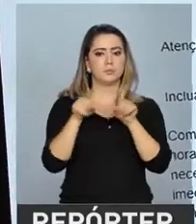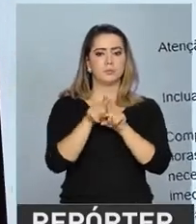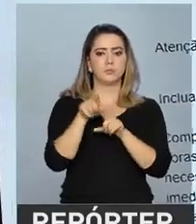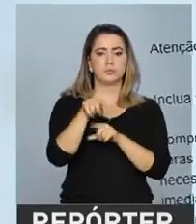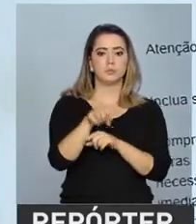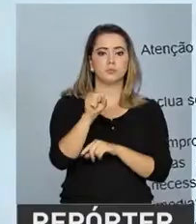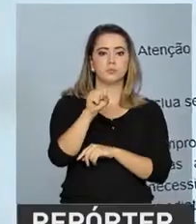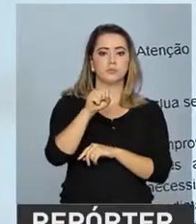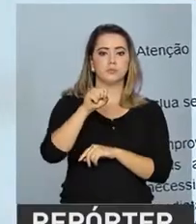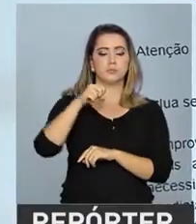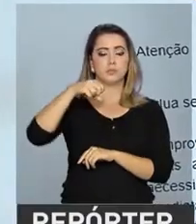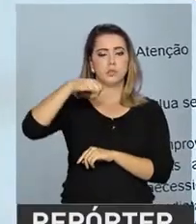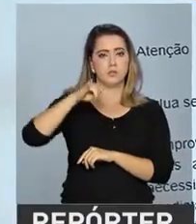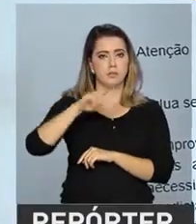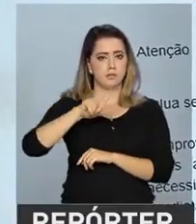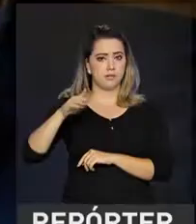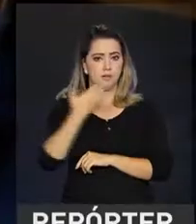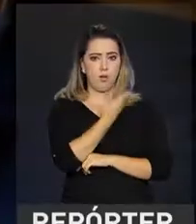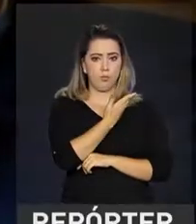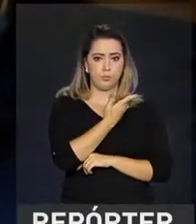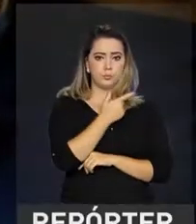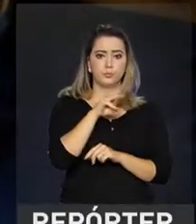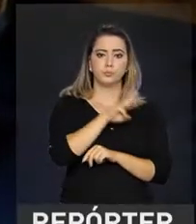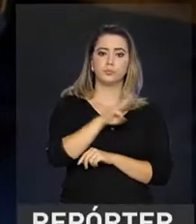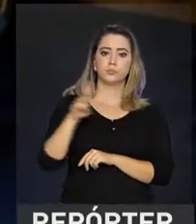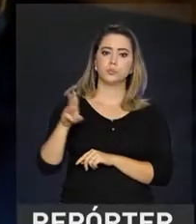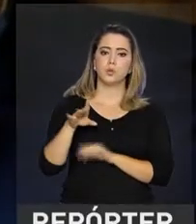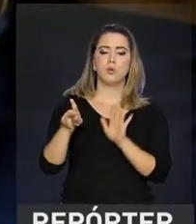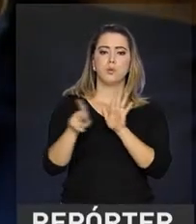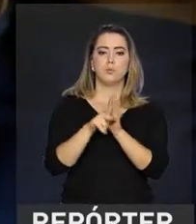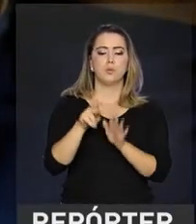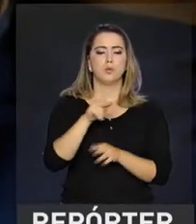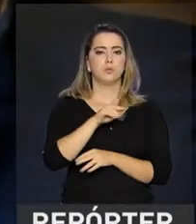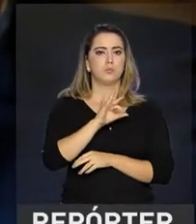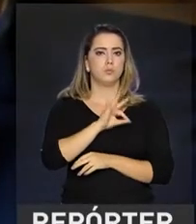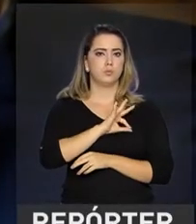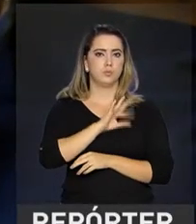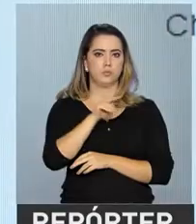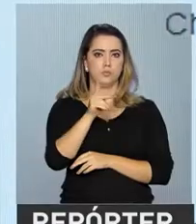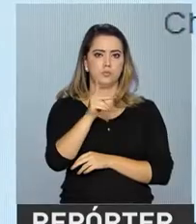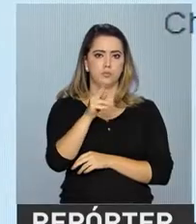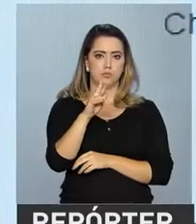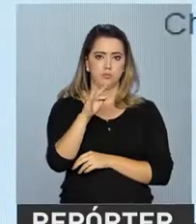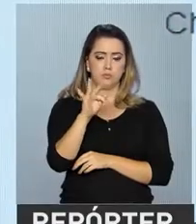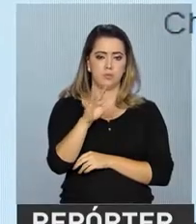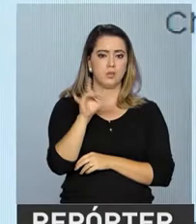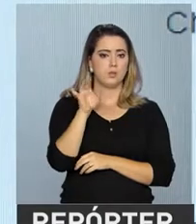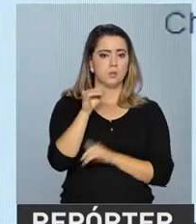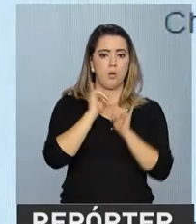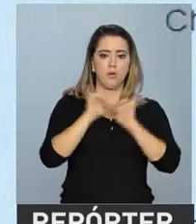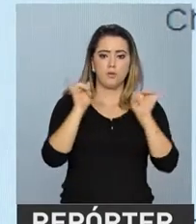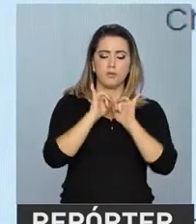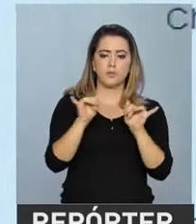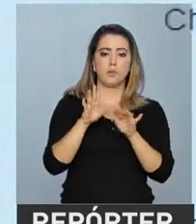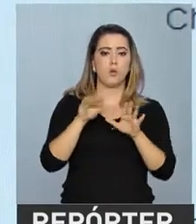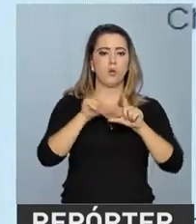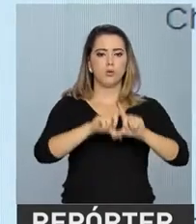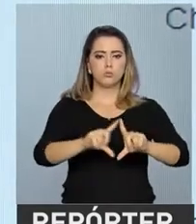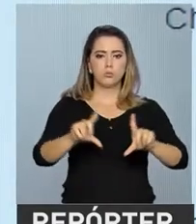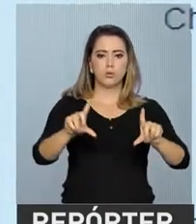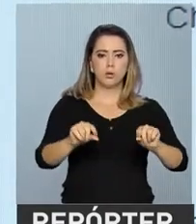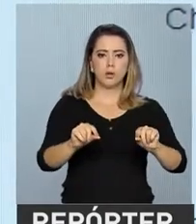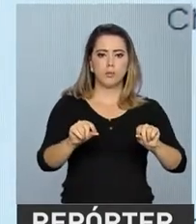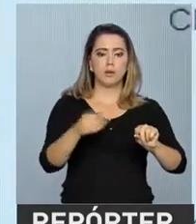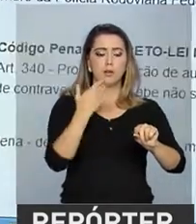sinal ele funciona no endereço eletrônico da prf o dono do veículo só precisa informar a placa ea